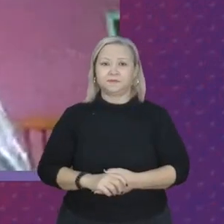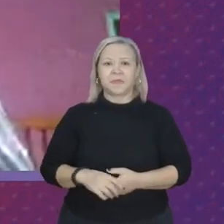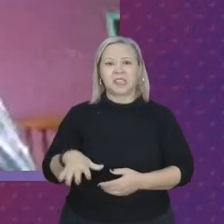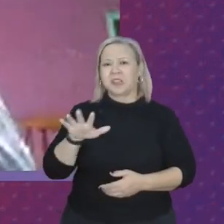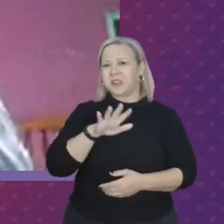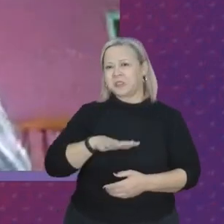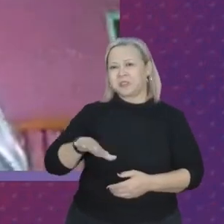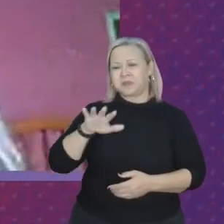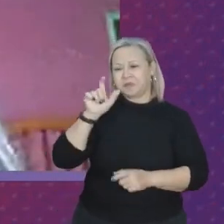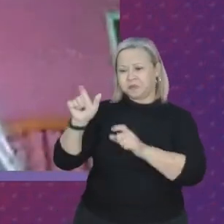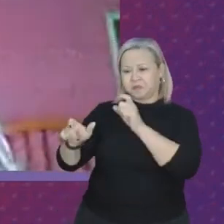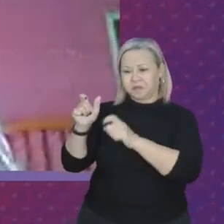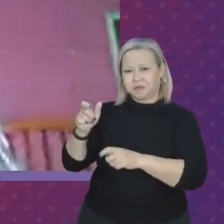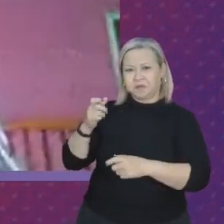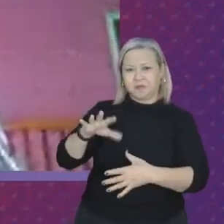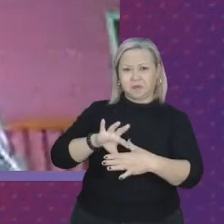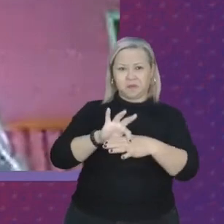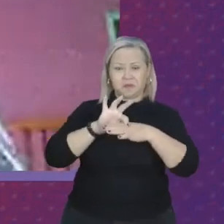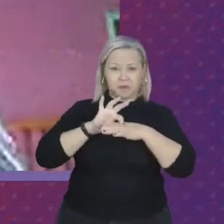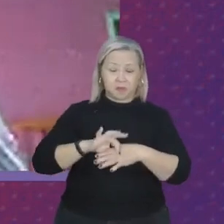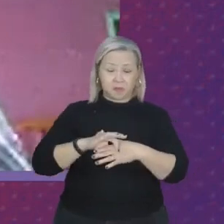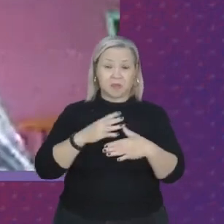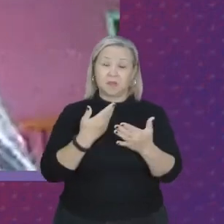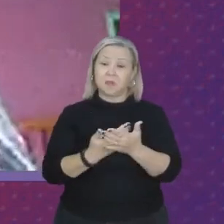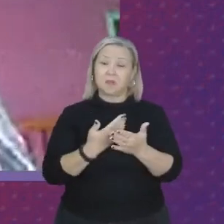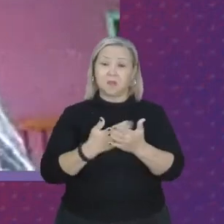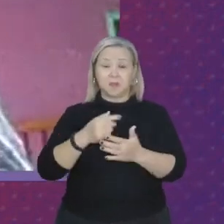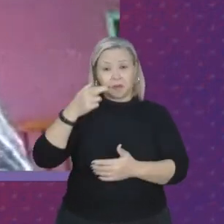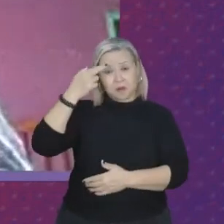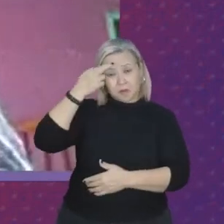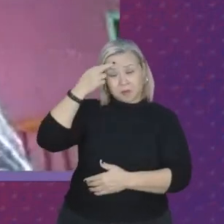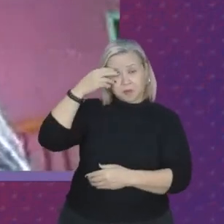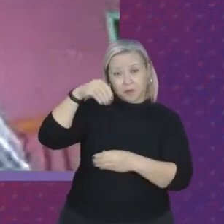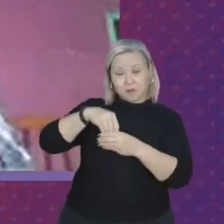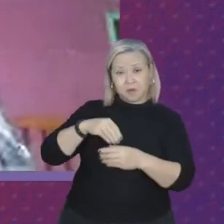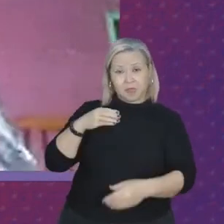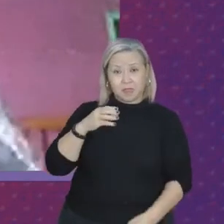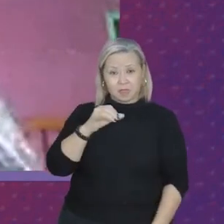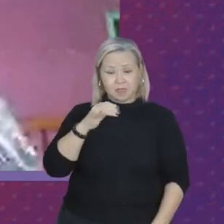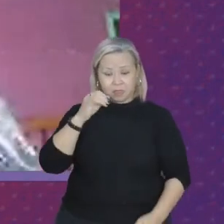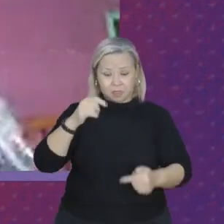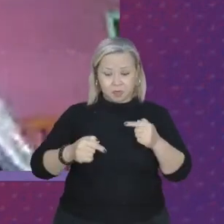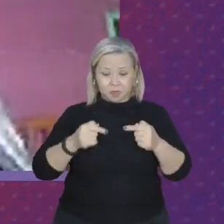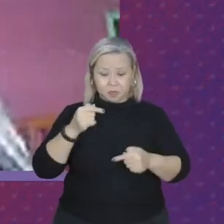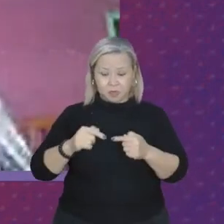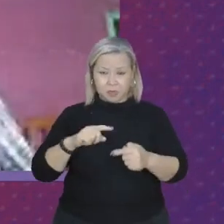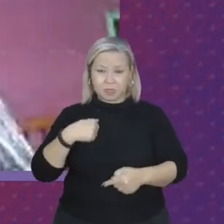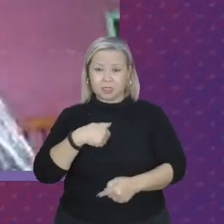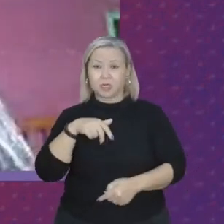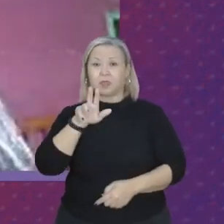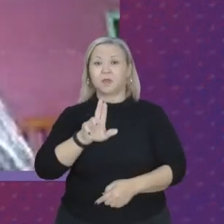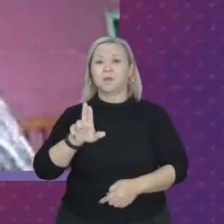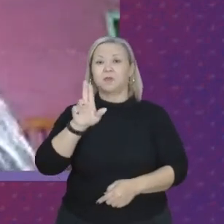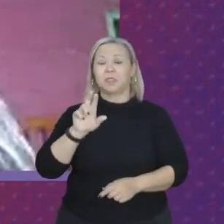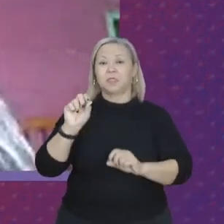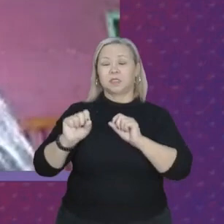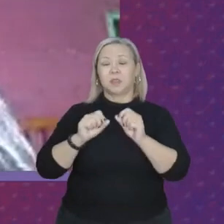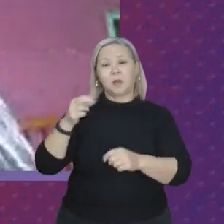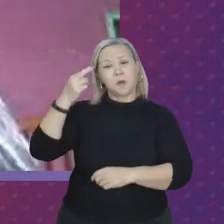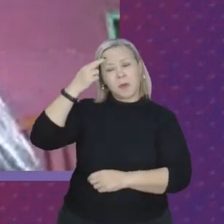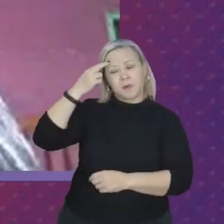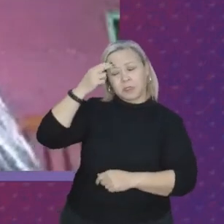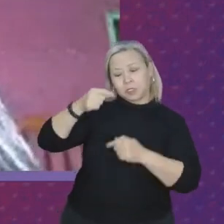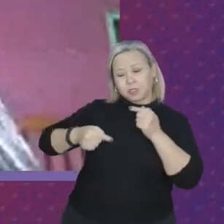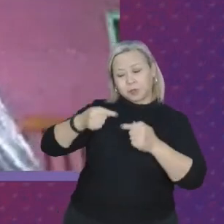Pinochet, enfim, a gente tem toda uma escola de pensamento dentro da ciência política e que a gente utiliza, inclusive, para refletir as